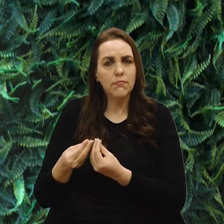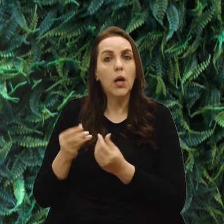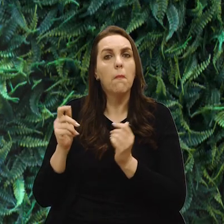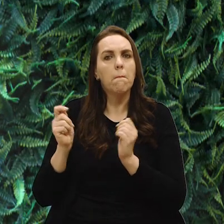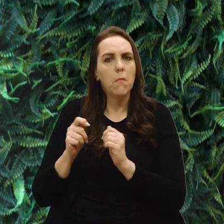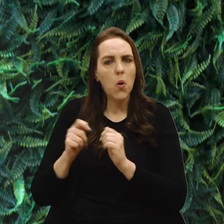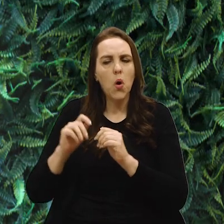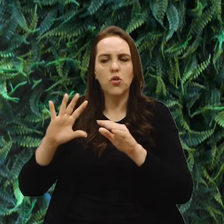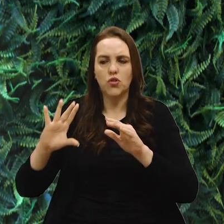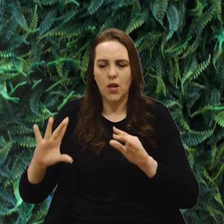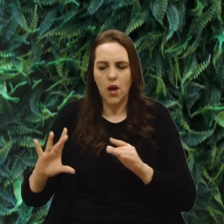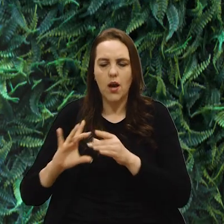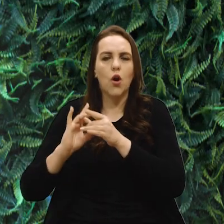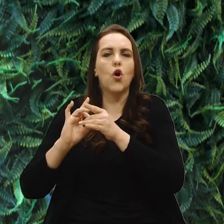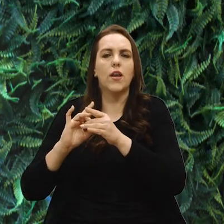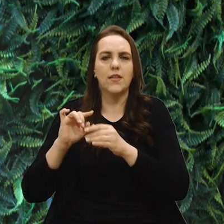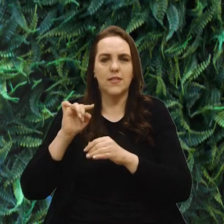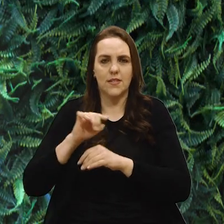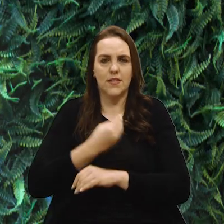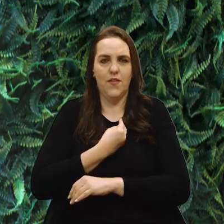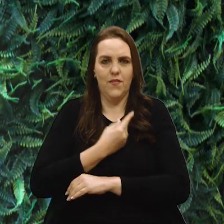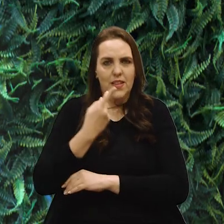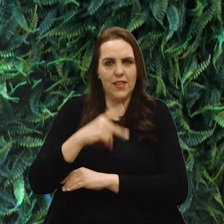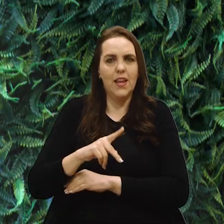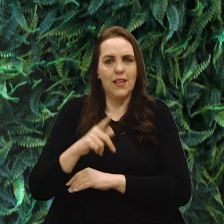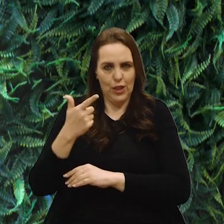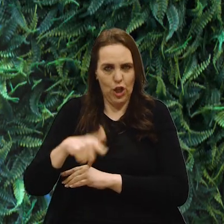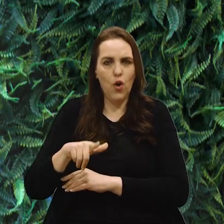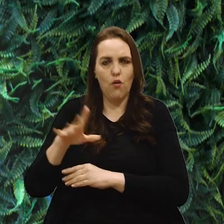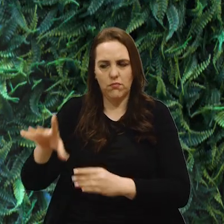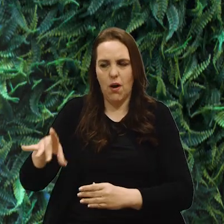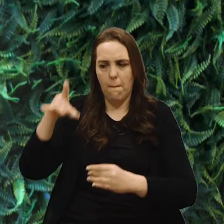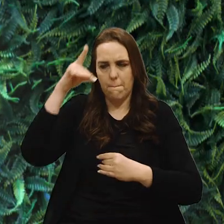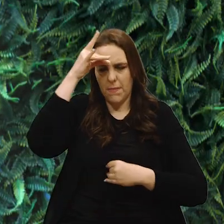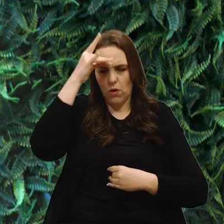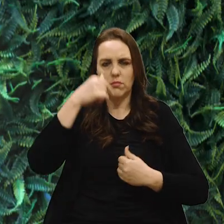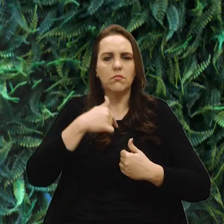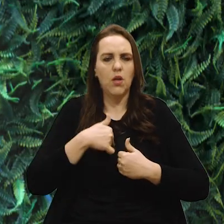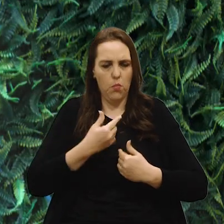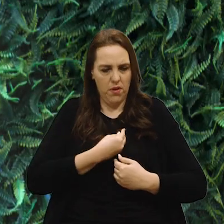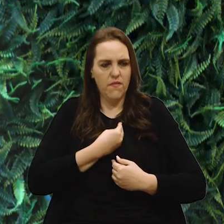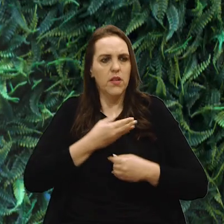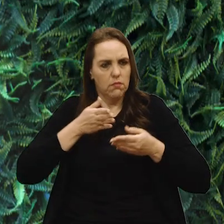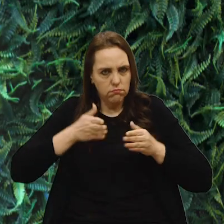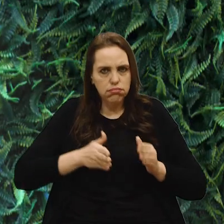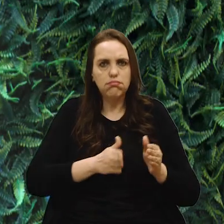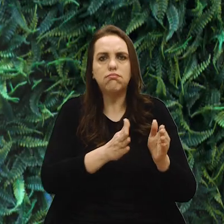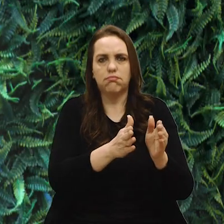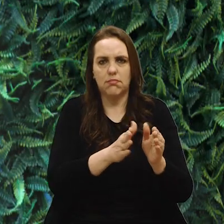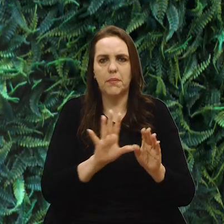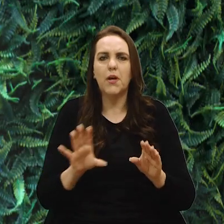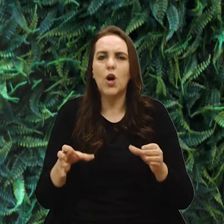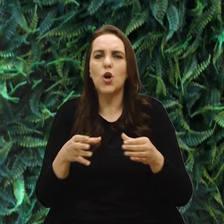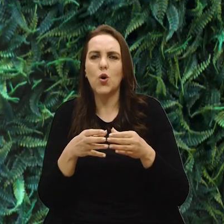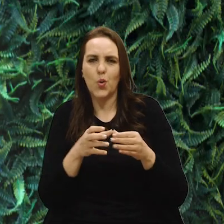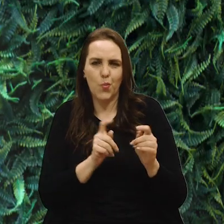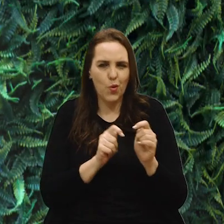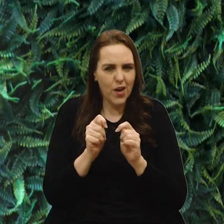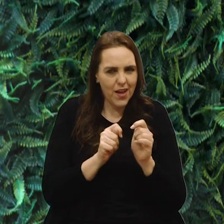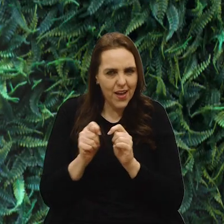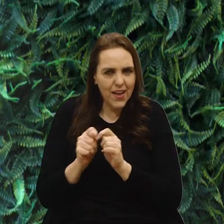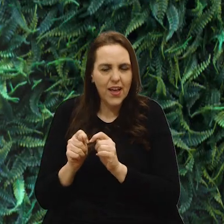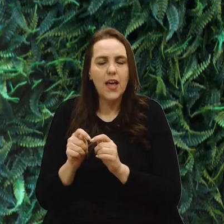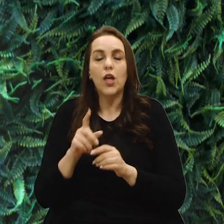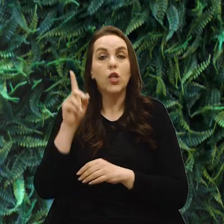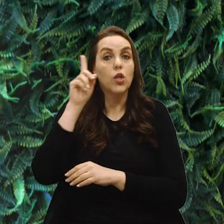se reconectar com ele, de alguma maneira. Vamos pensar isso, assim. Então, eu faço os grupos de regulação,